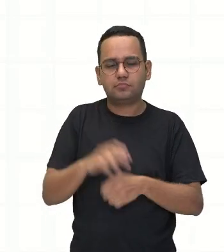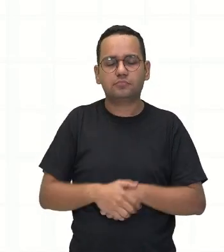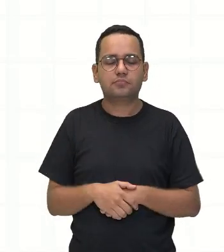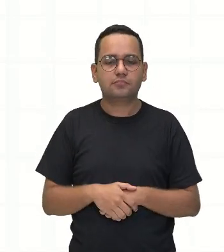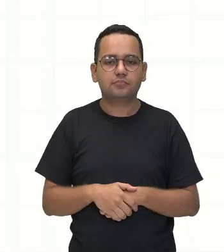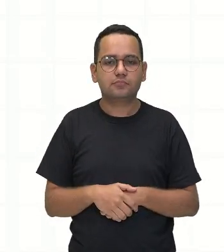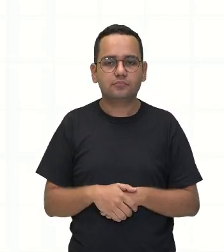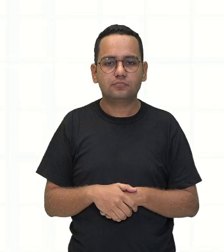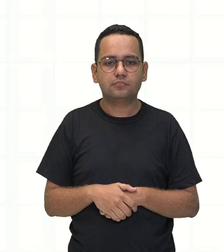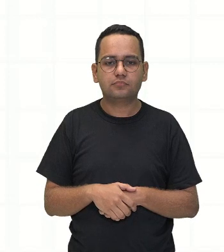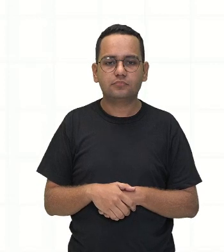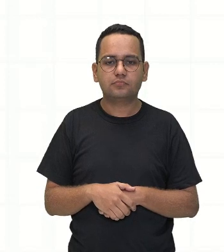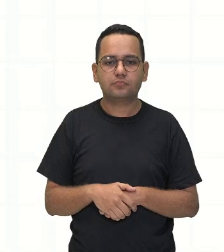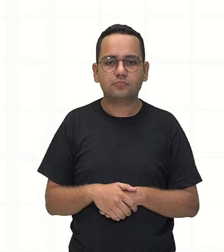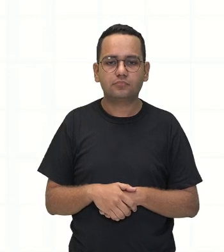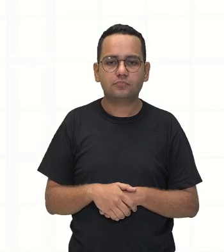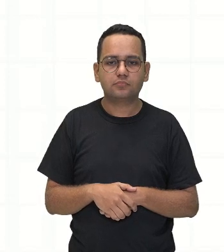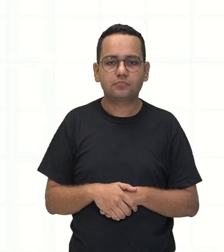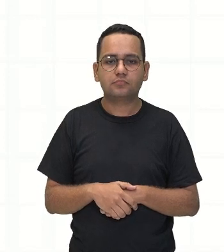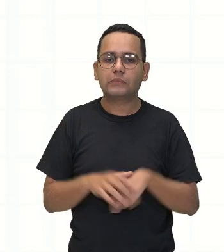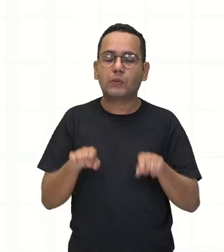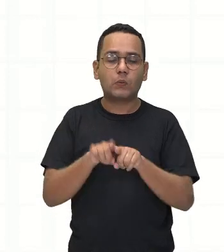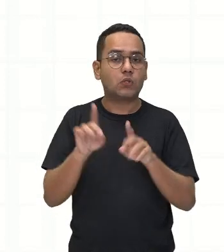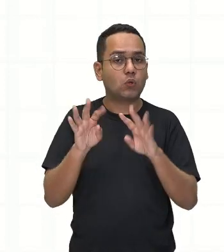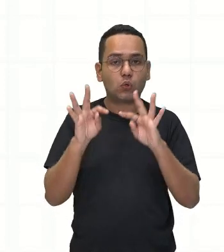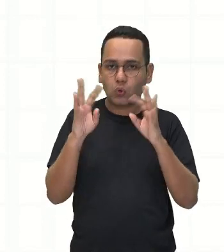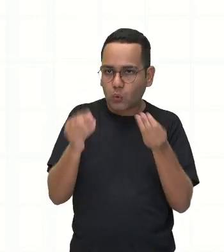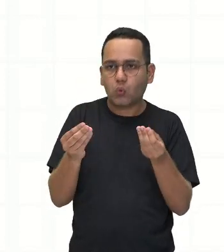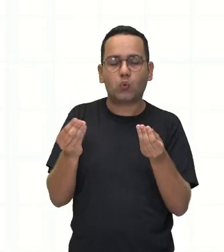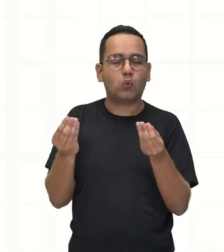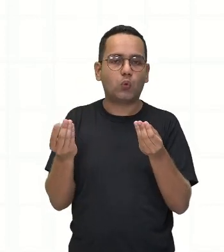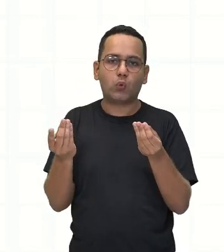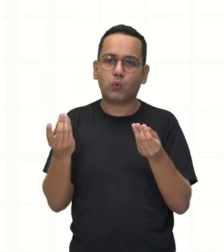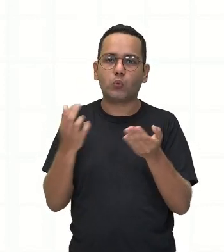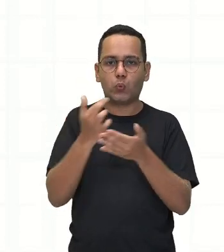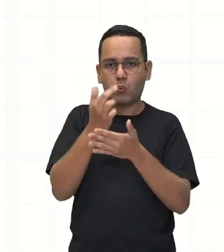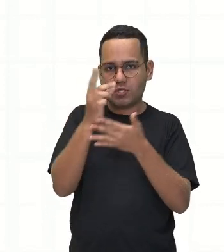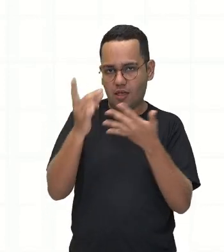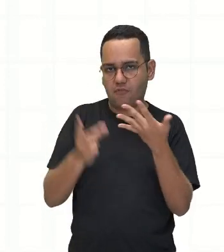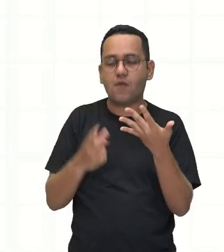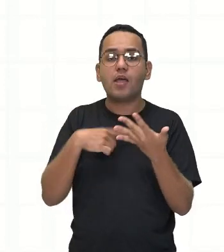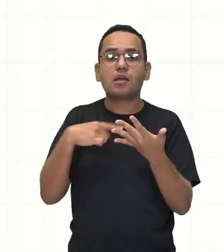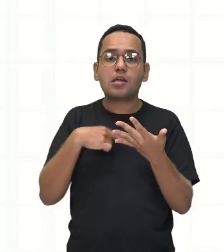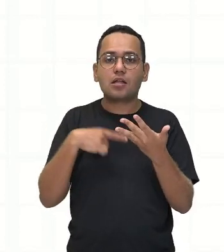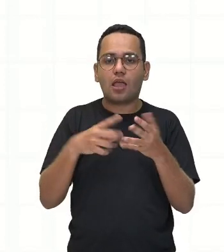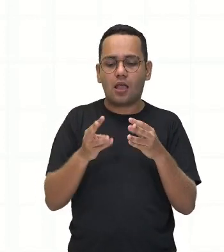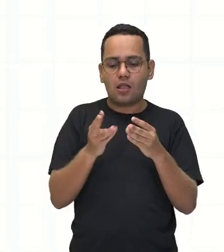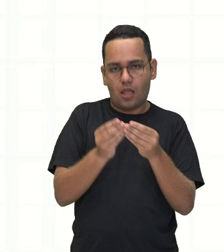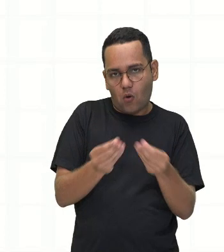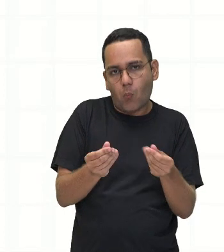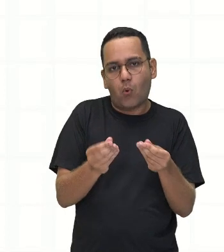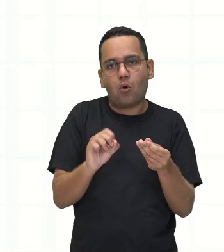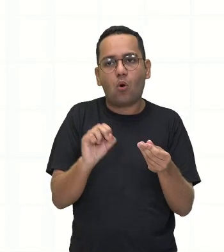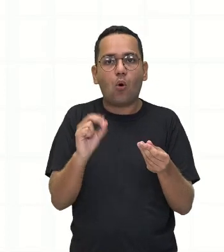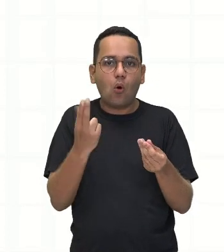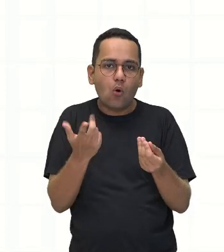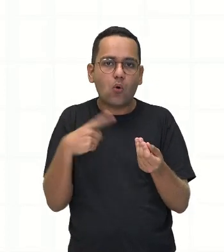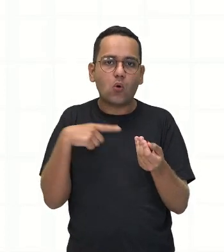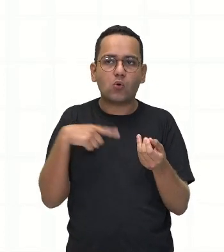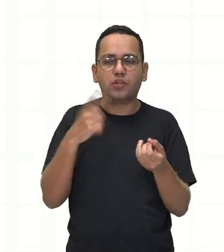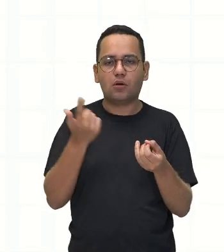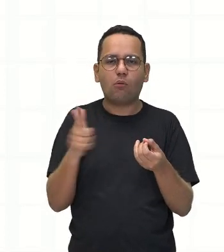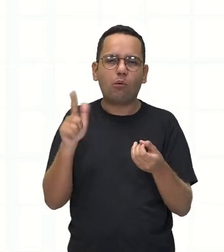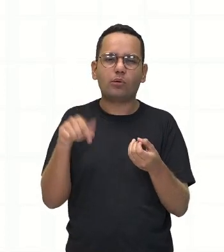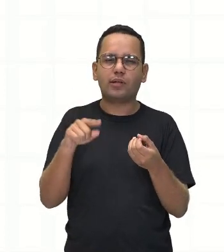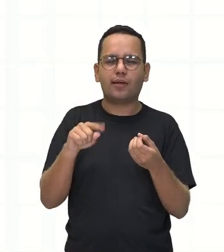combustíveis, no caso, seres vivos em geral, que entram em decomposição ou queima de combustíveis